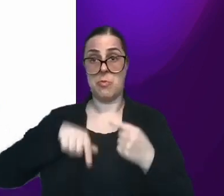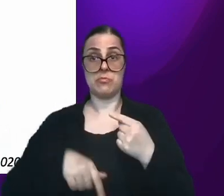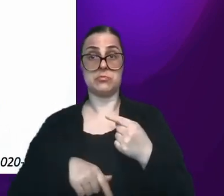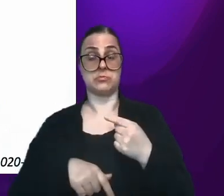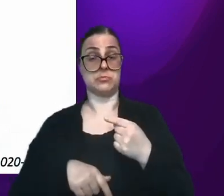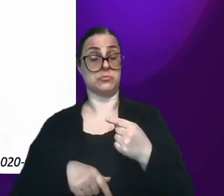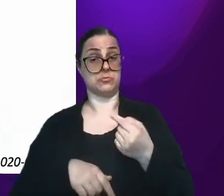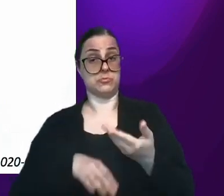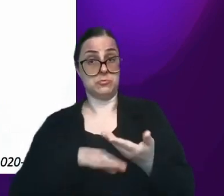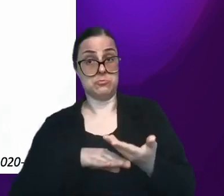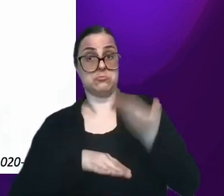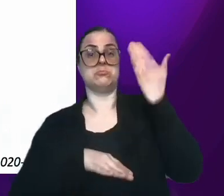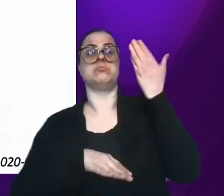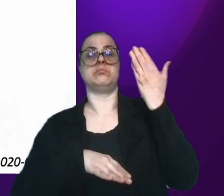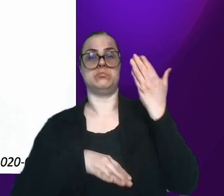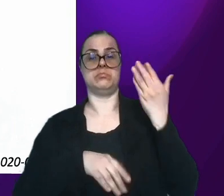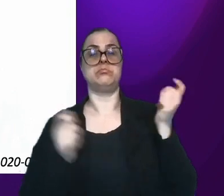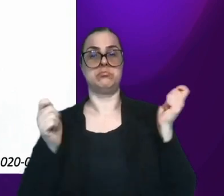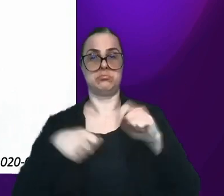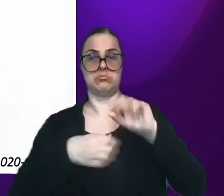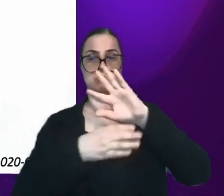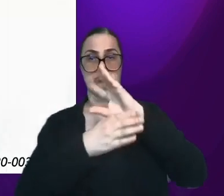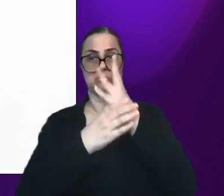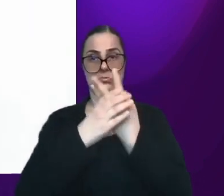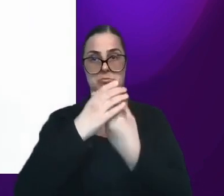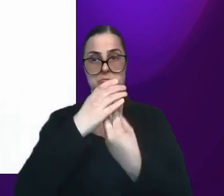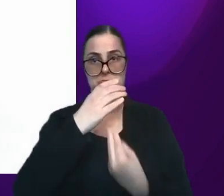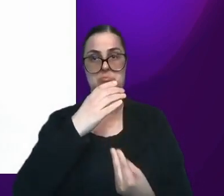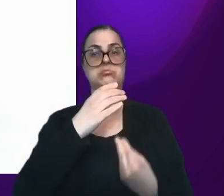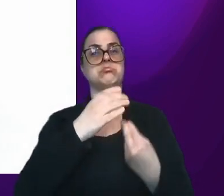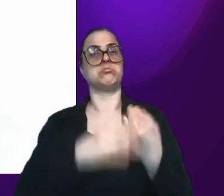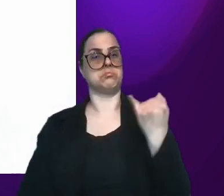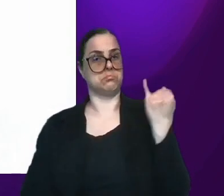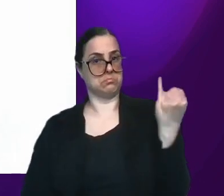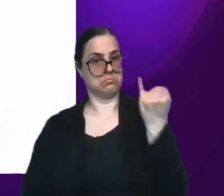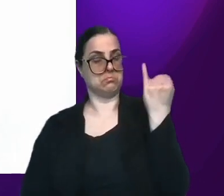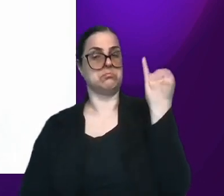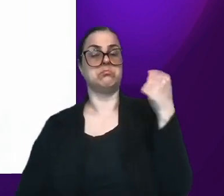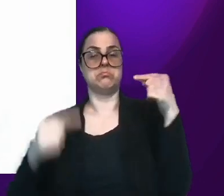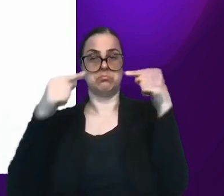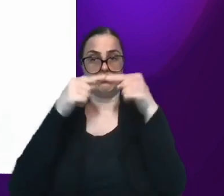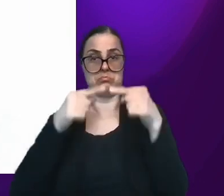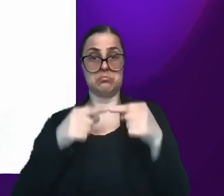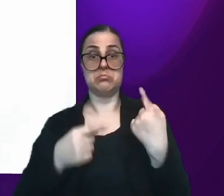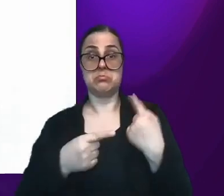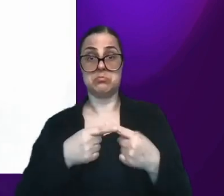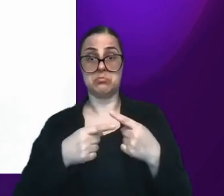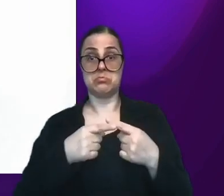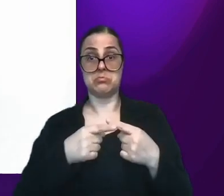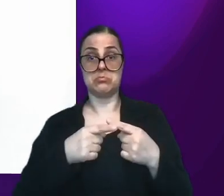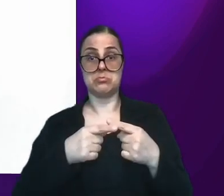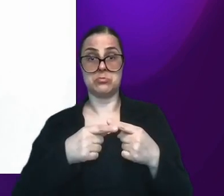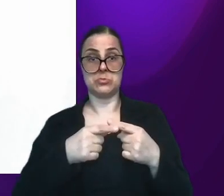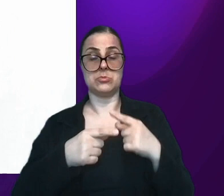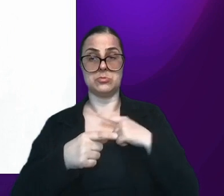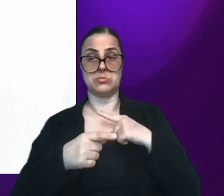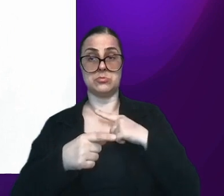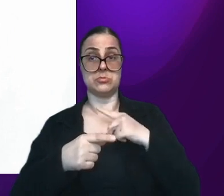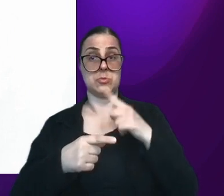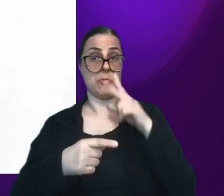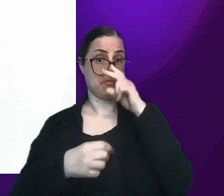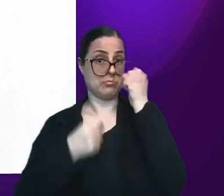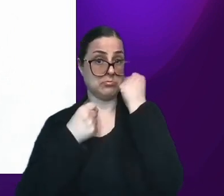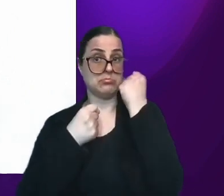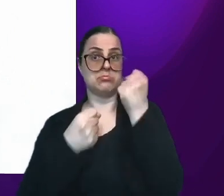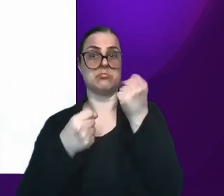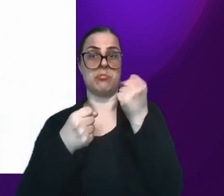transmembrana, permitem uma ultrafiltração bem mais importante, né? São membranas bastante mais robustas, complexas, né?